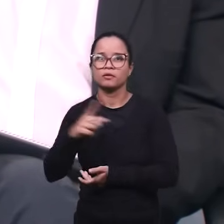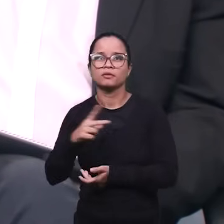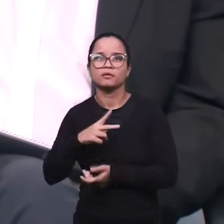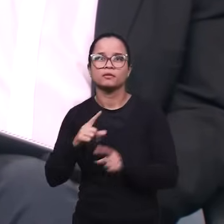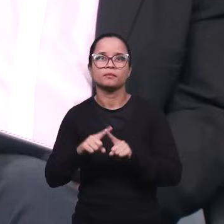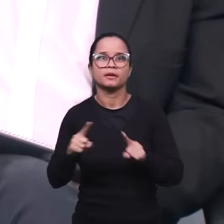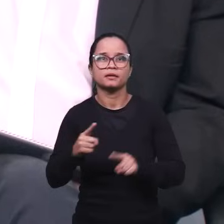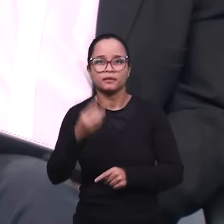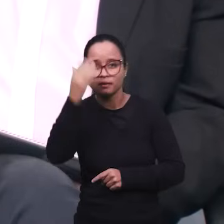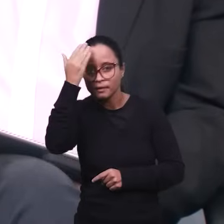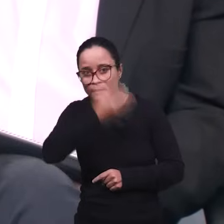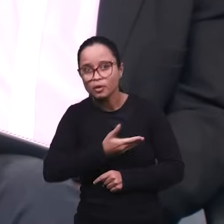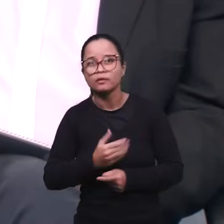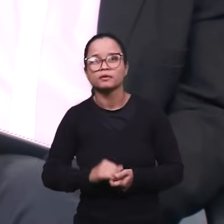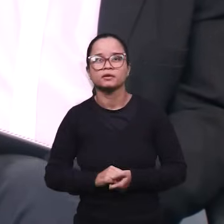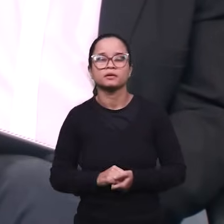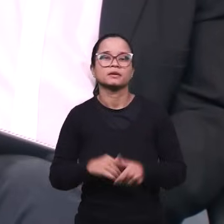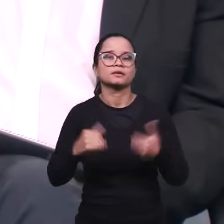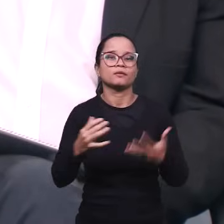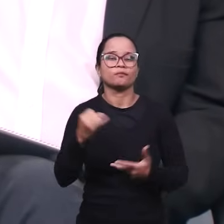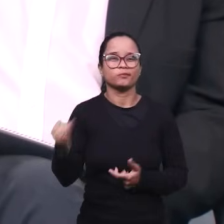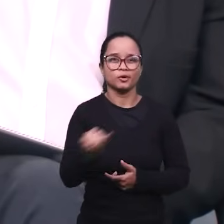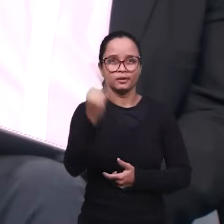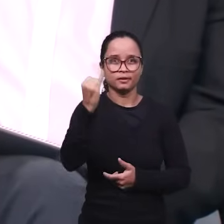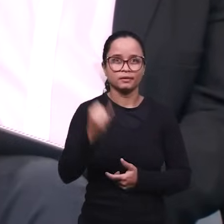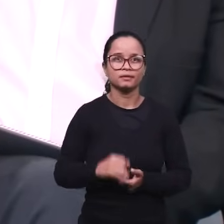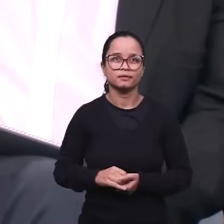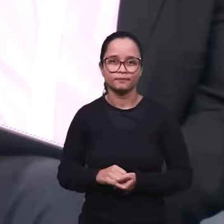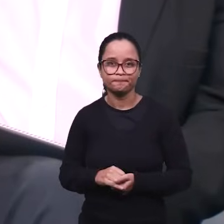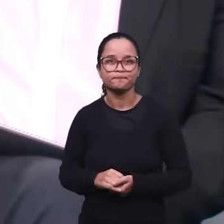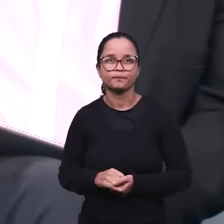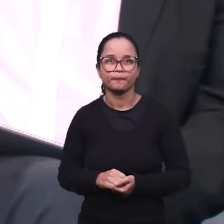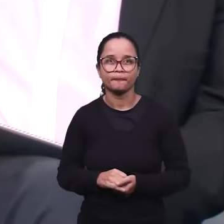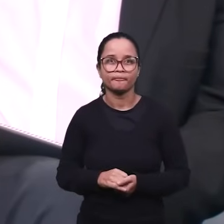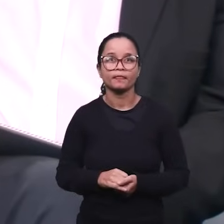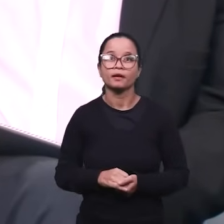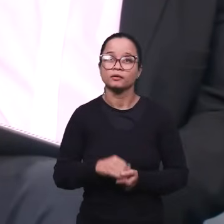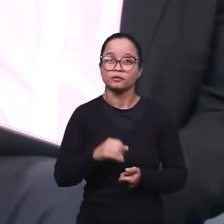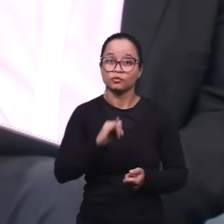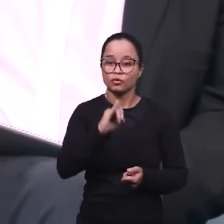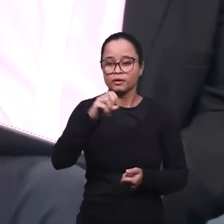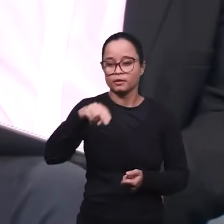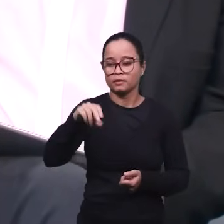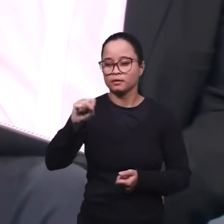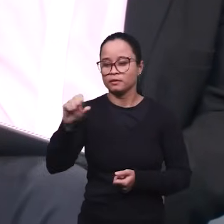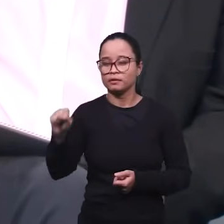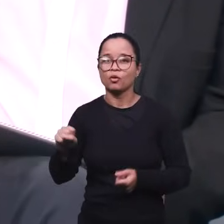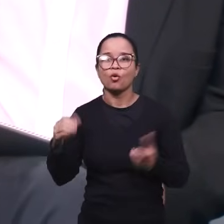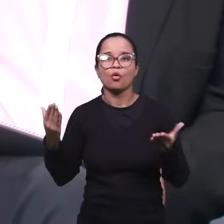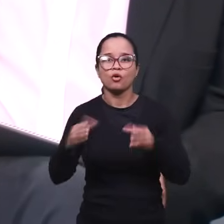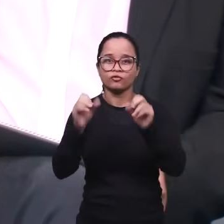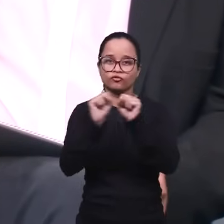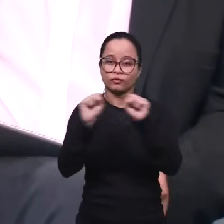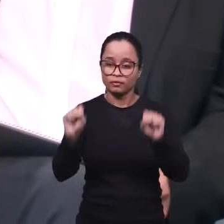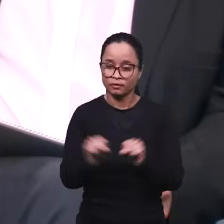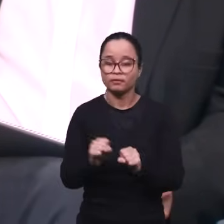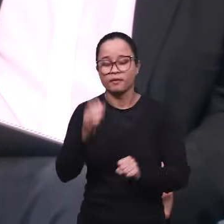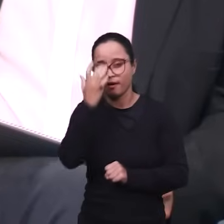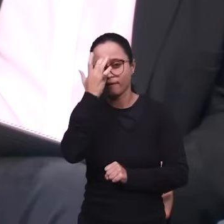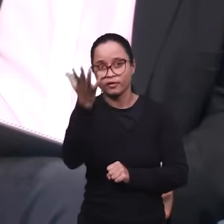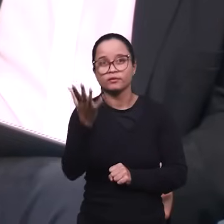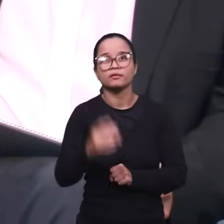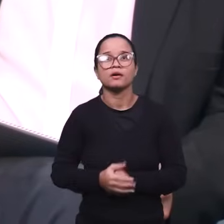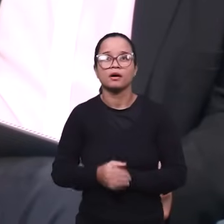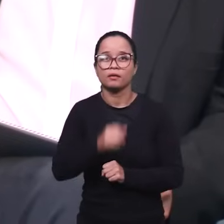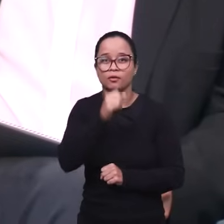individual. Só que cadê a prova dessa atividade? Então, é importante até... No próprio INSS, hoje a gente faz tudo pelo sistema. Então, para o jovem é